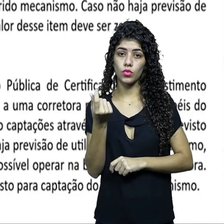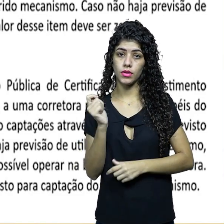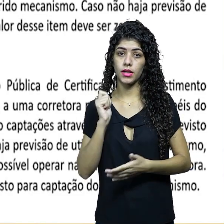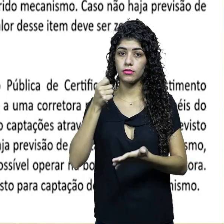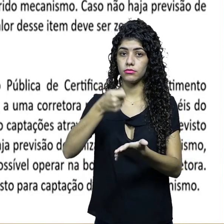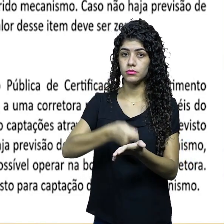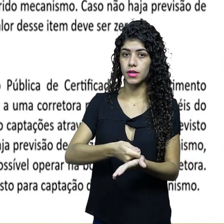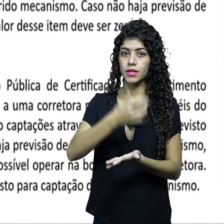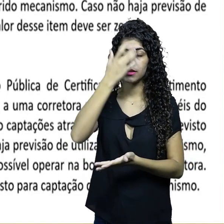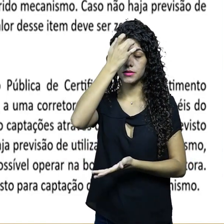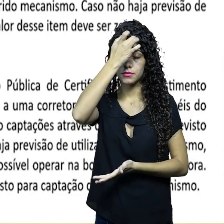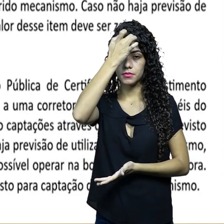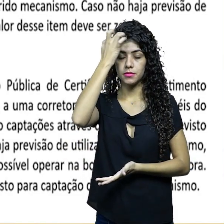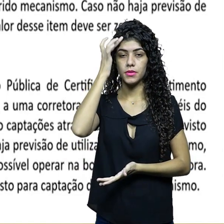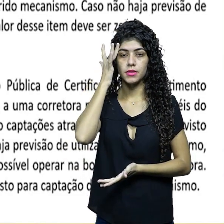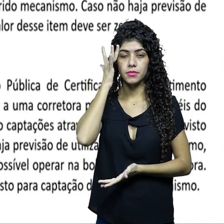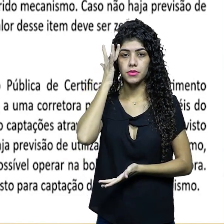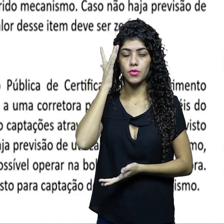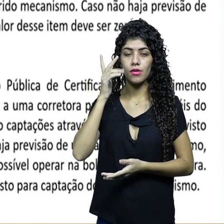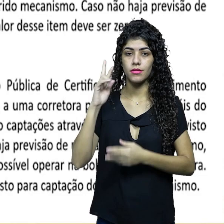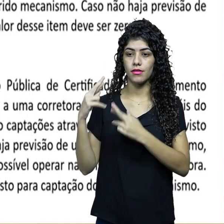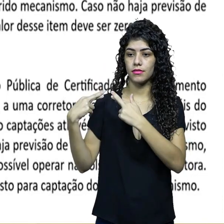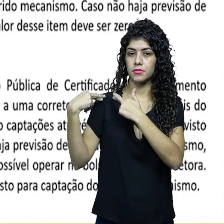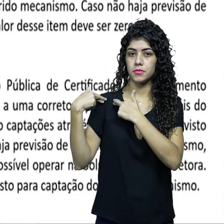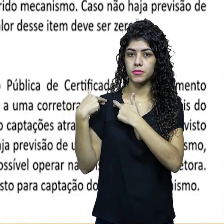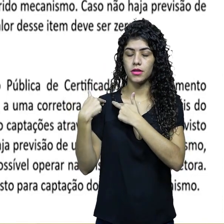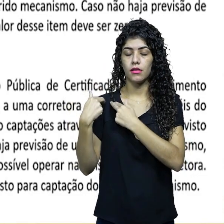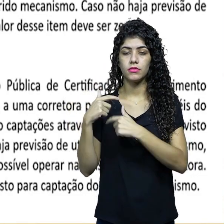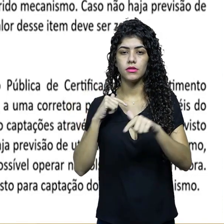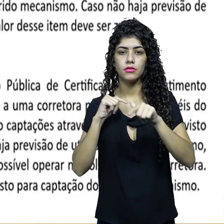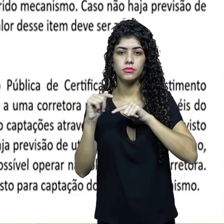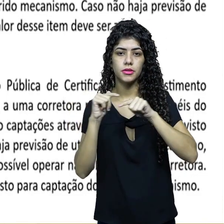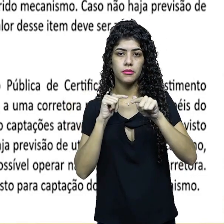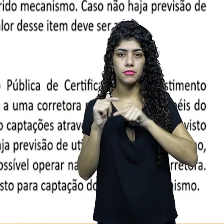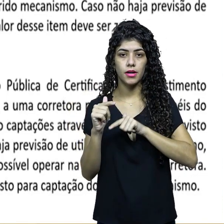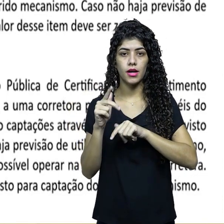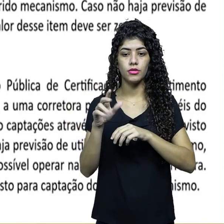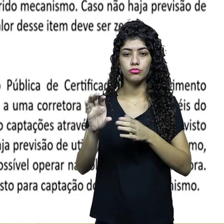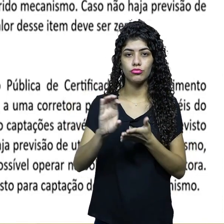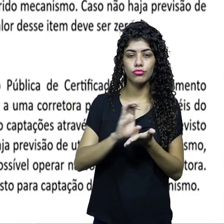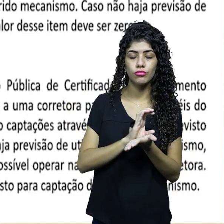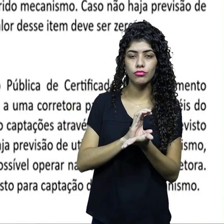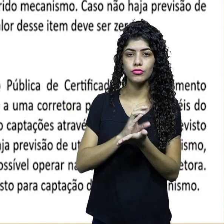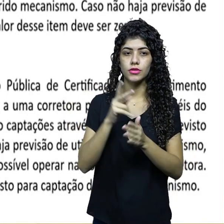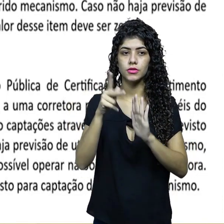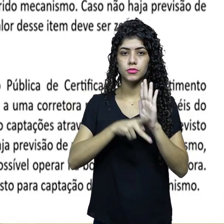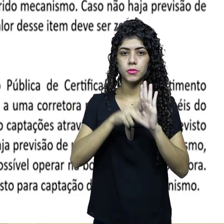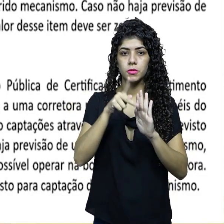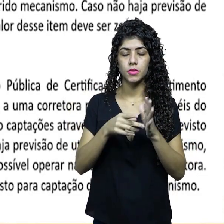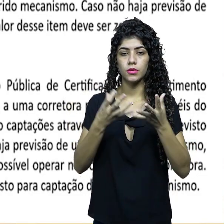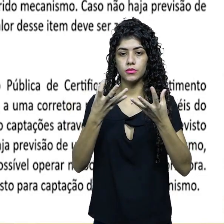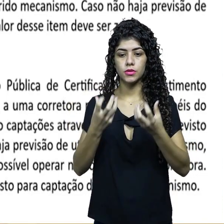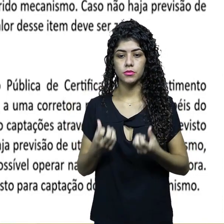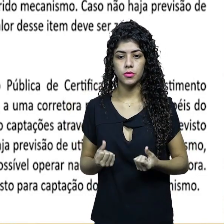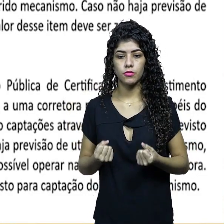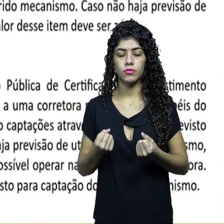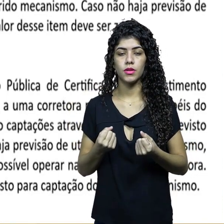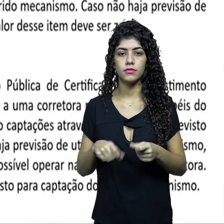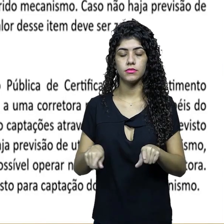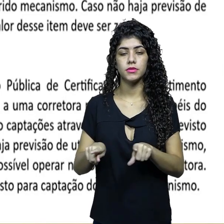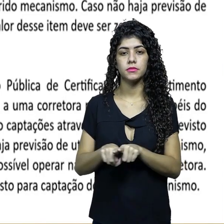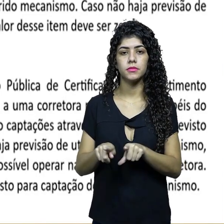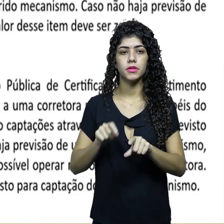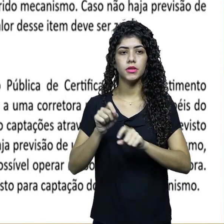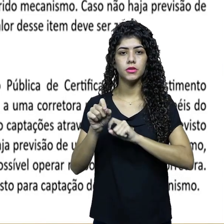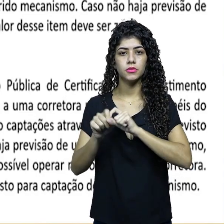remuneração paga aos agentes responsáveis pelo serviço de captar recursos para os projetos aprovados pela Ancine para a